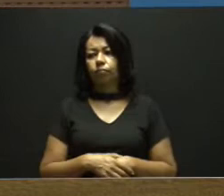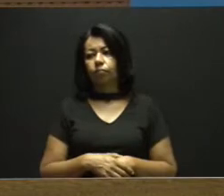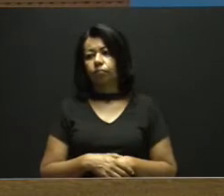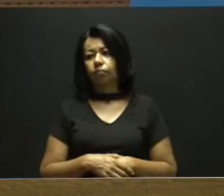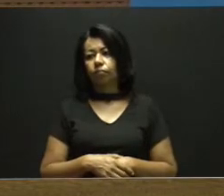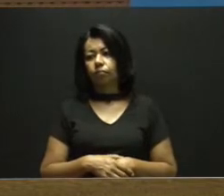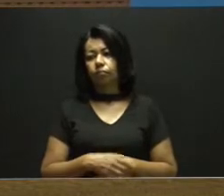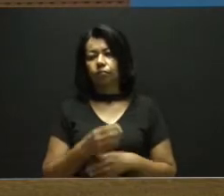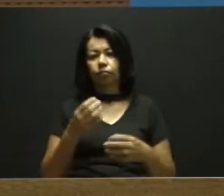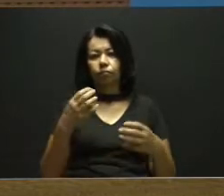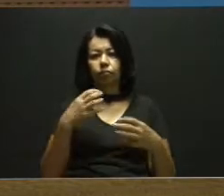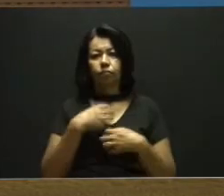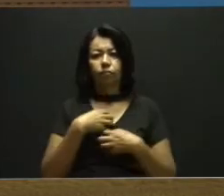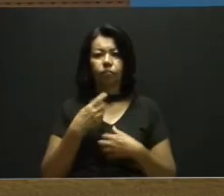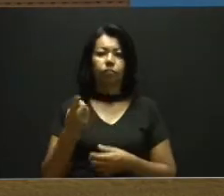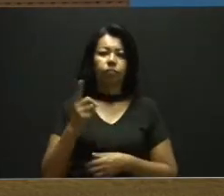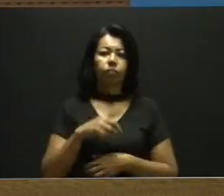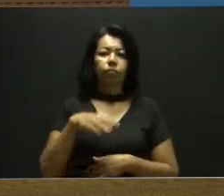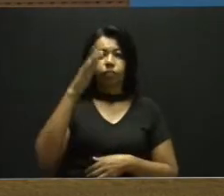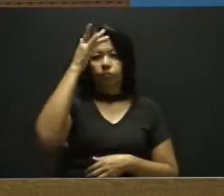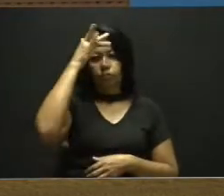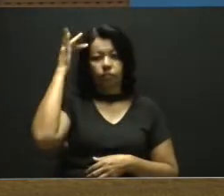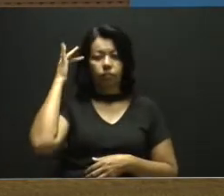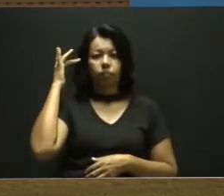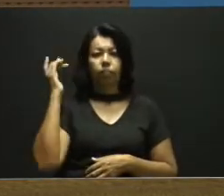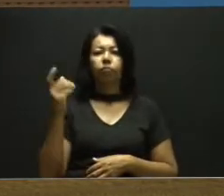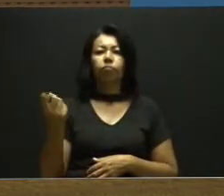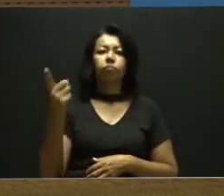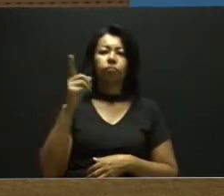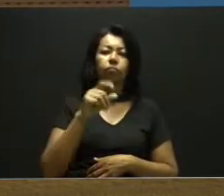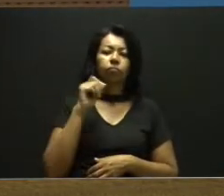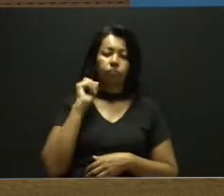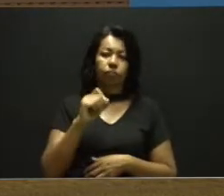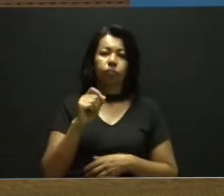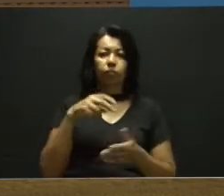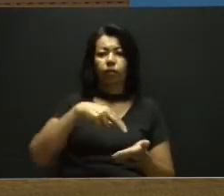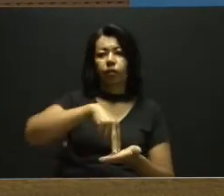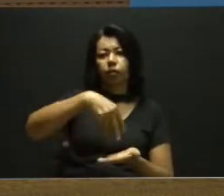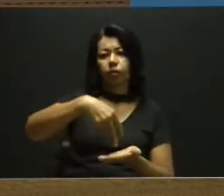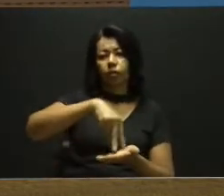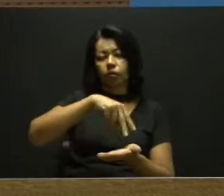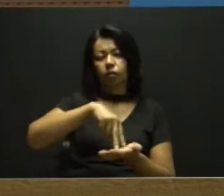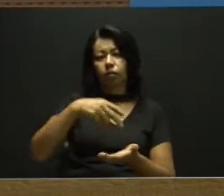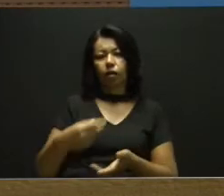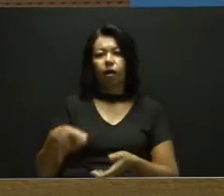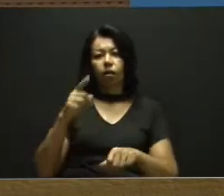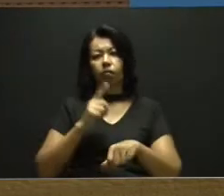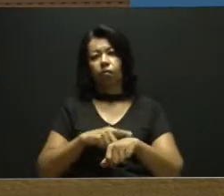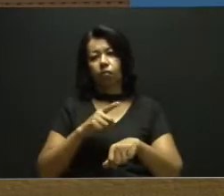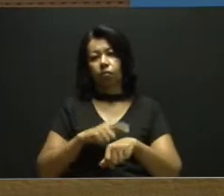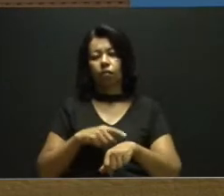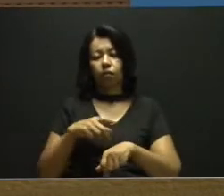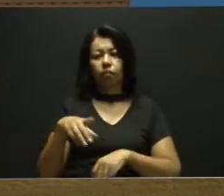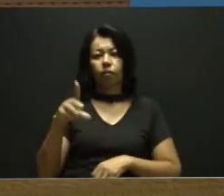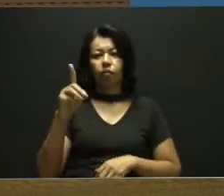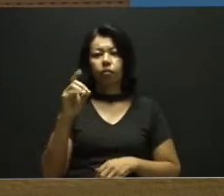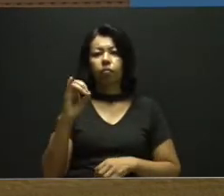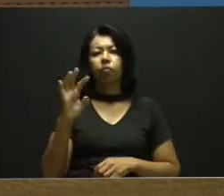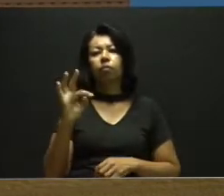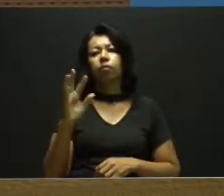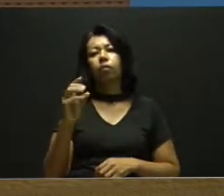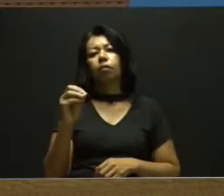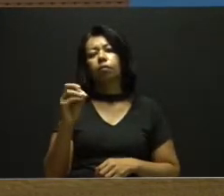sinto me uma revolucionária dançar em tempos de tutoriais era uma afronta